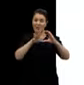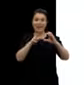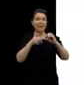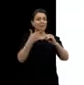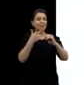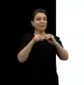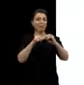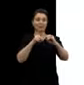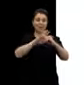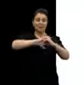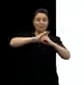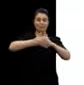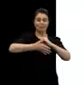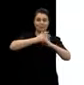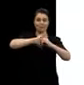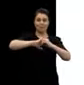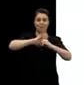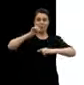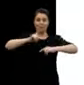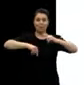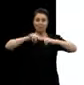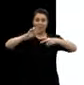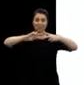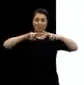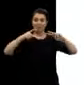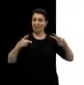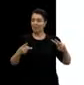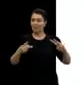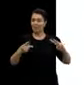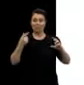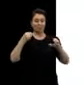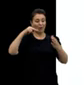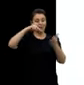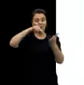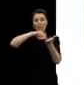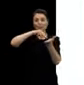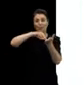genético não vai estar delimitado por membrana nuclear.